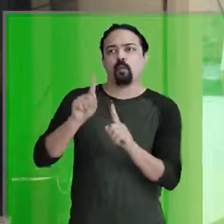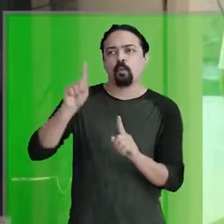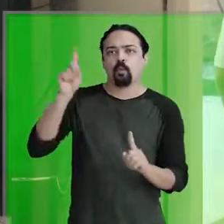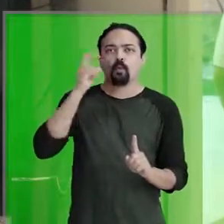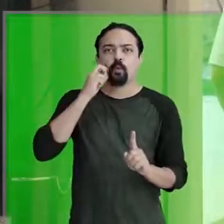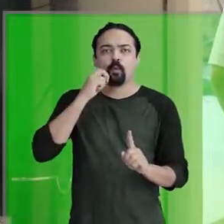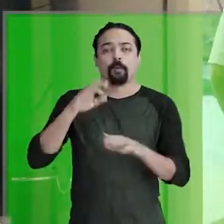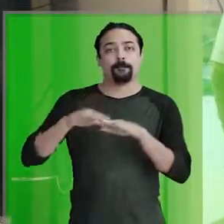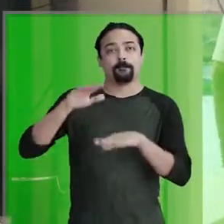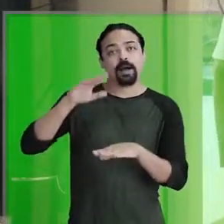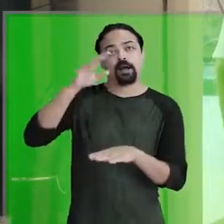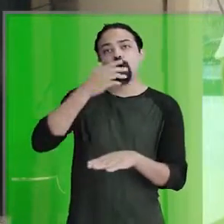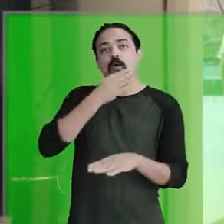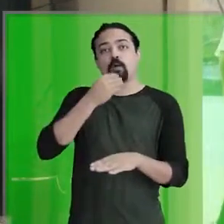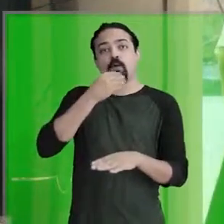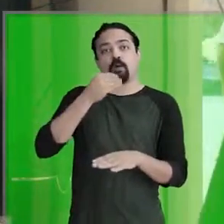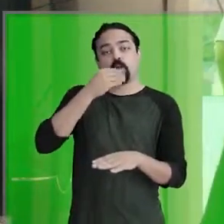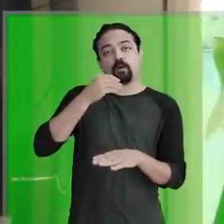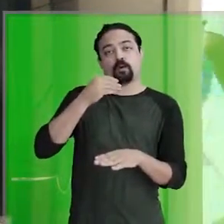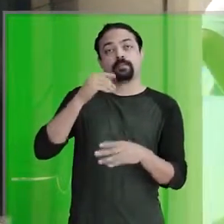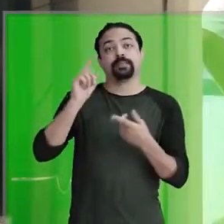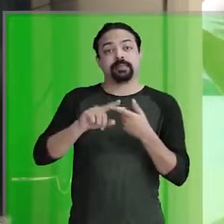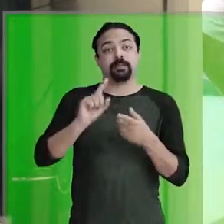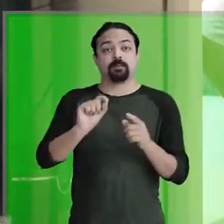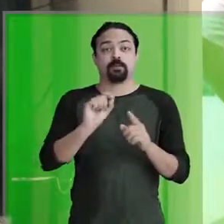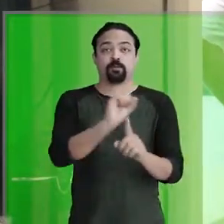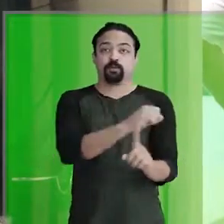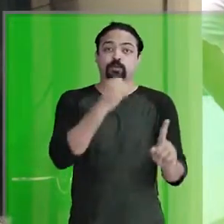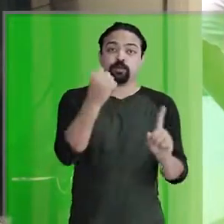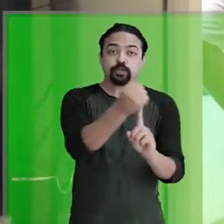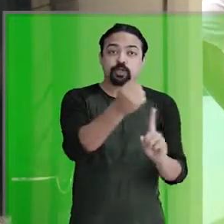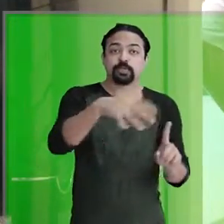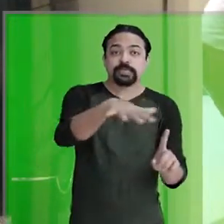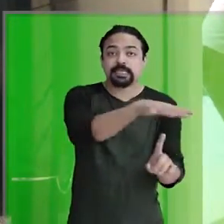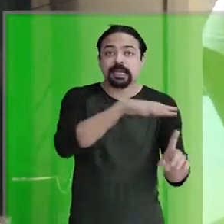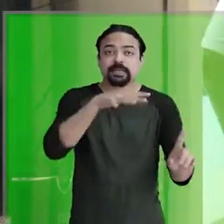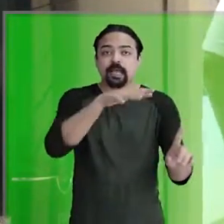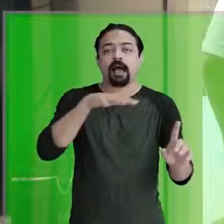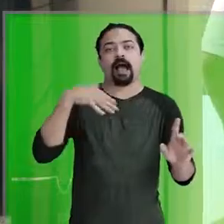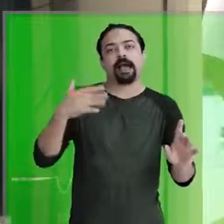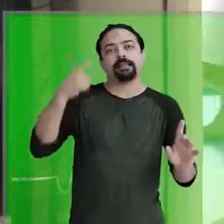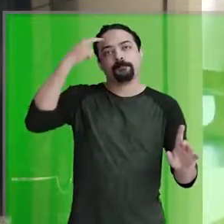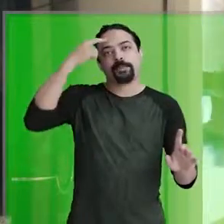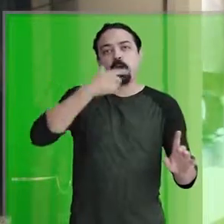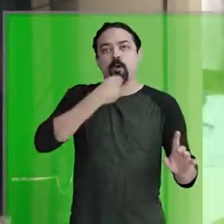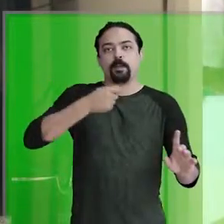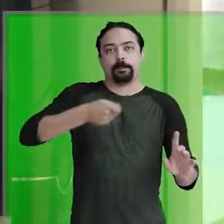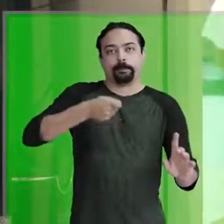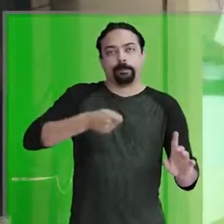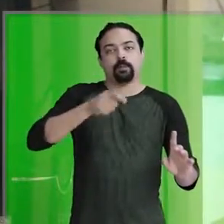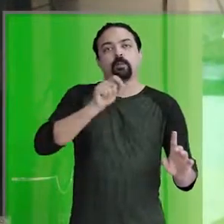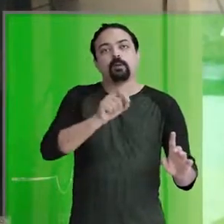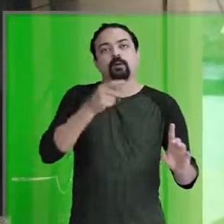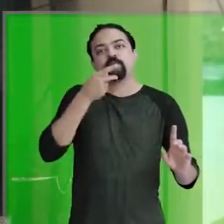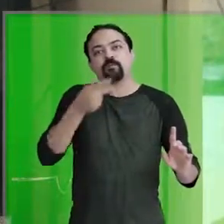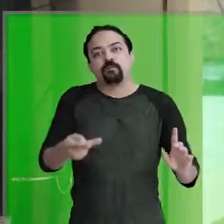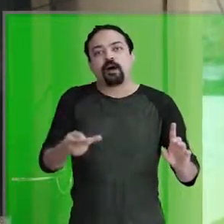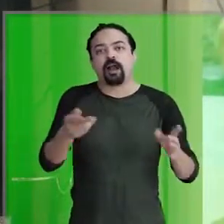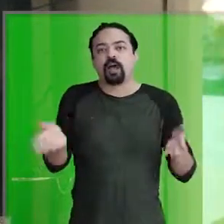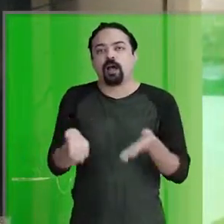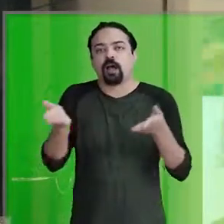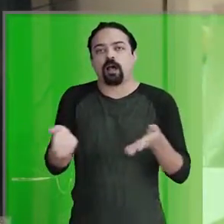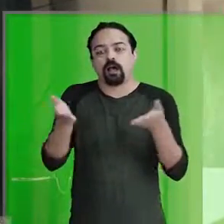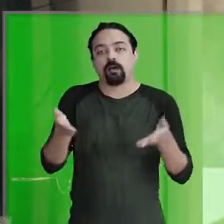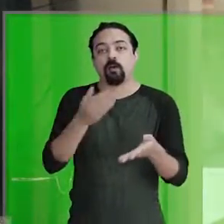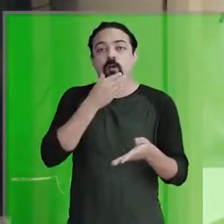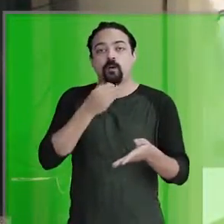os negócios geridos por homens, né? E o como a sociedade ainda patriarcal utiliza recursos